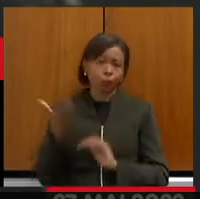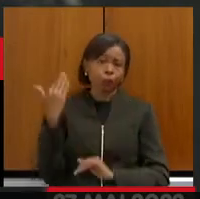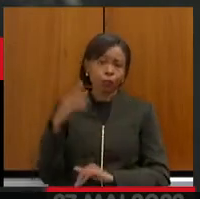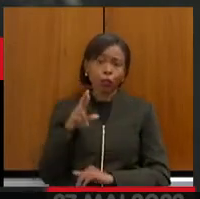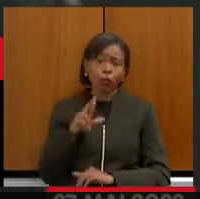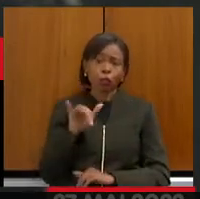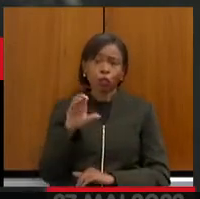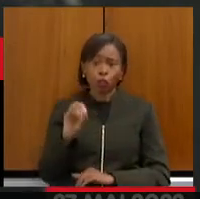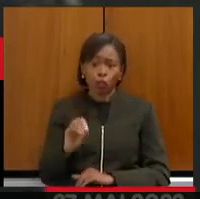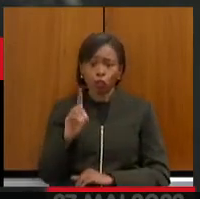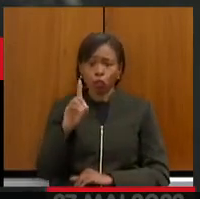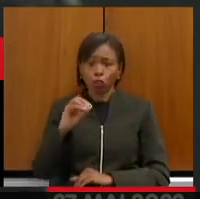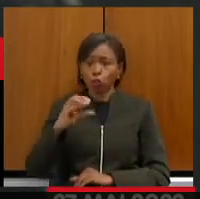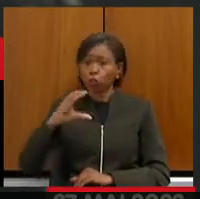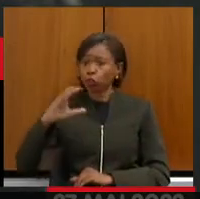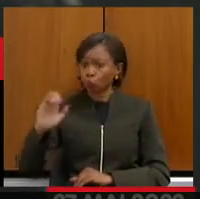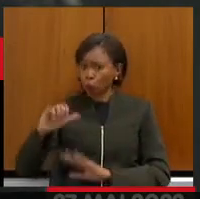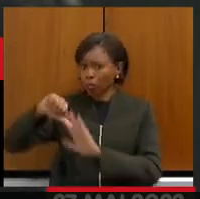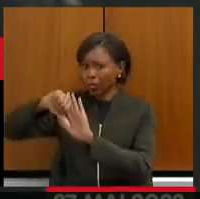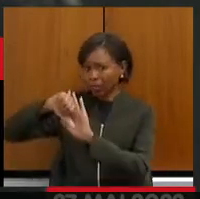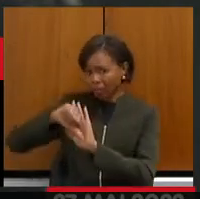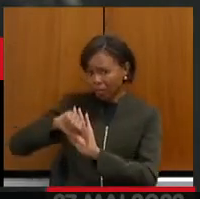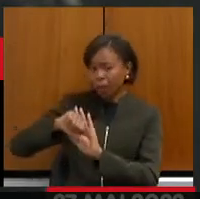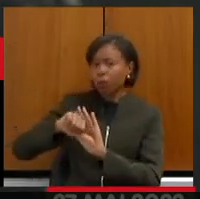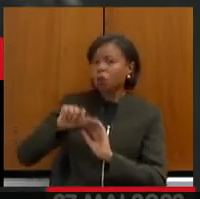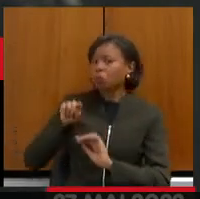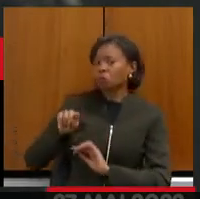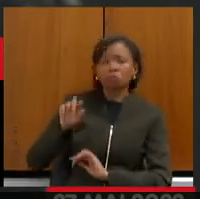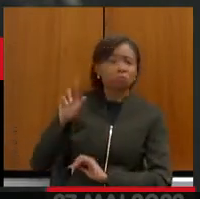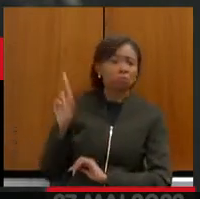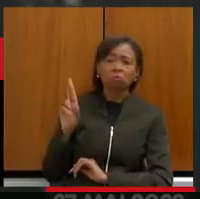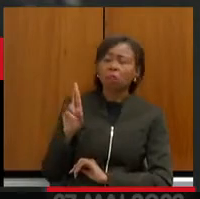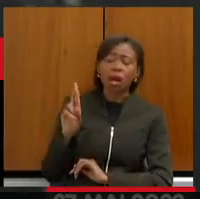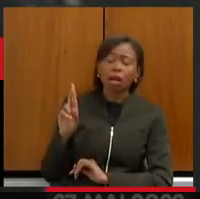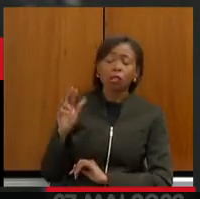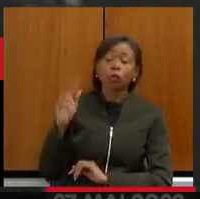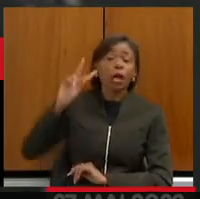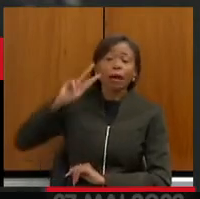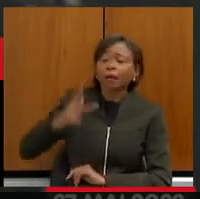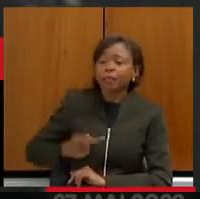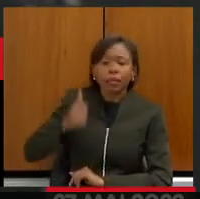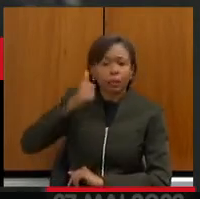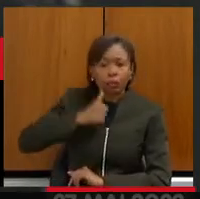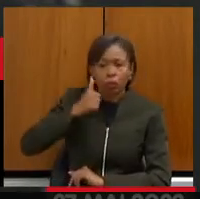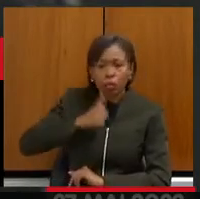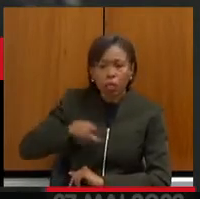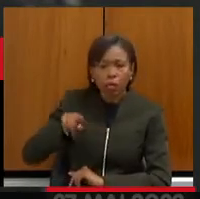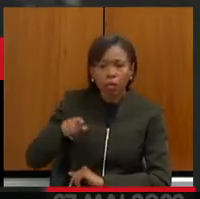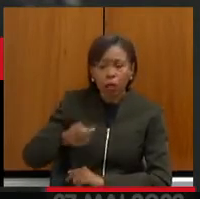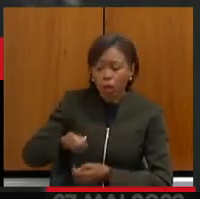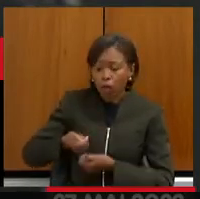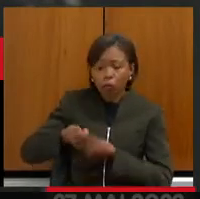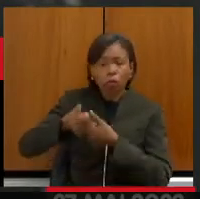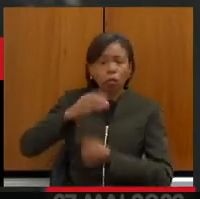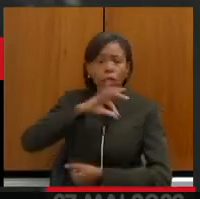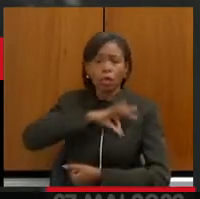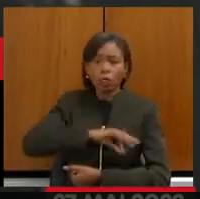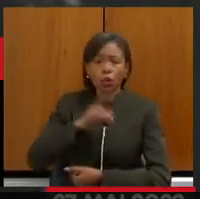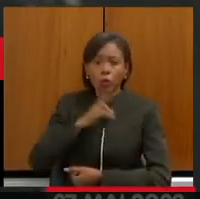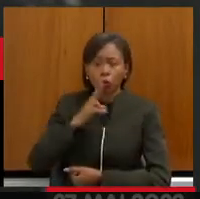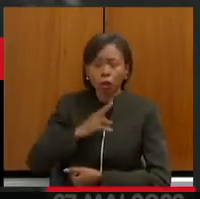mulheres sequer foram reconhecidas enquanto atingidas elas não tiveram direito a auxílio emergencial e